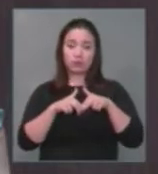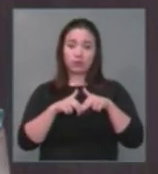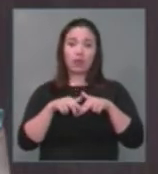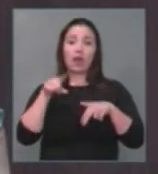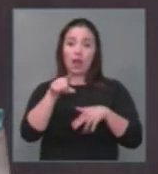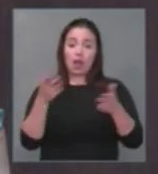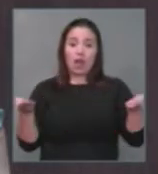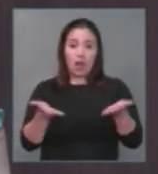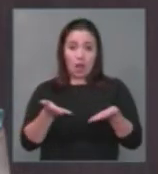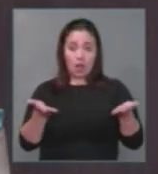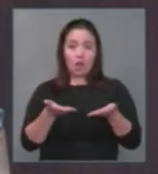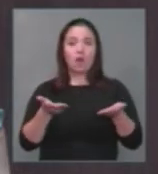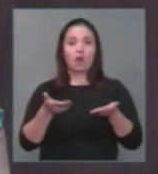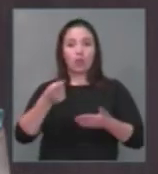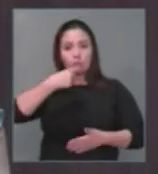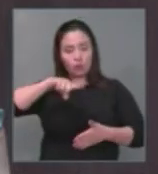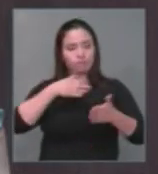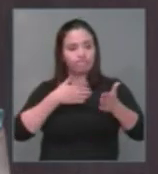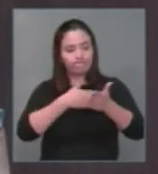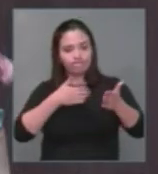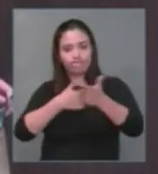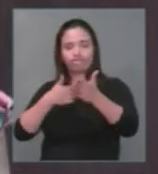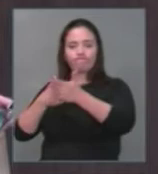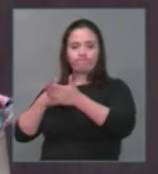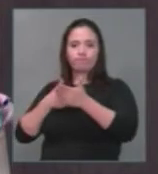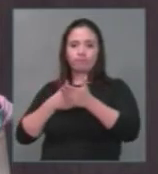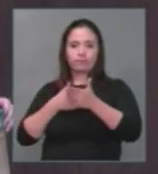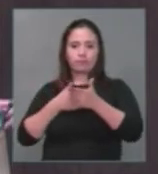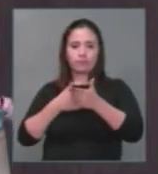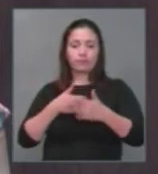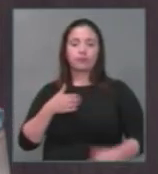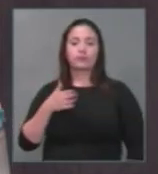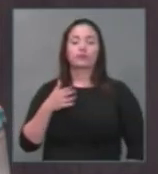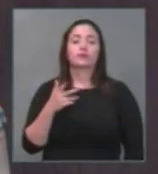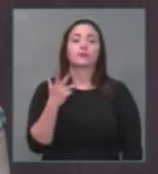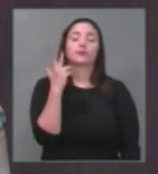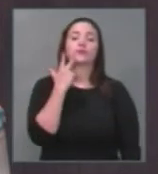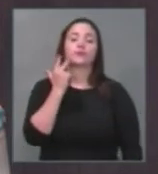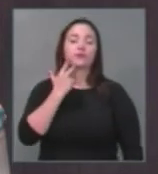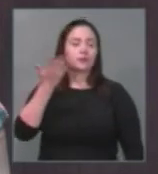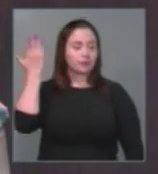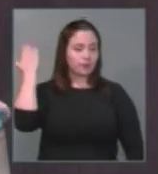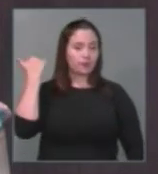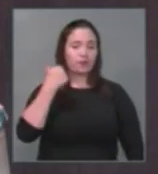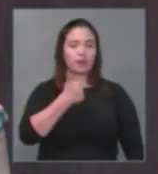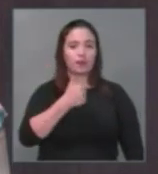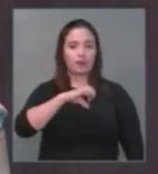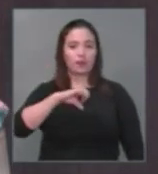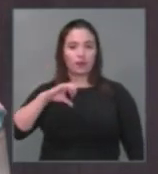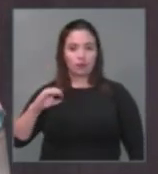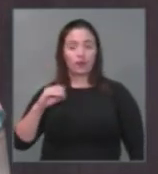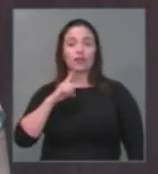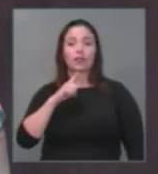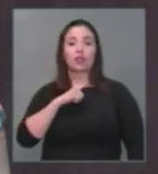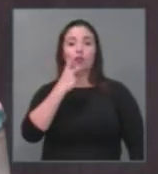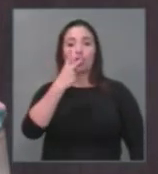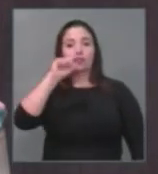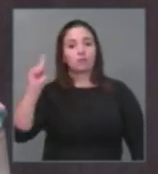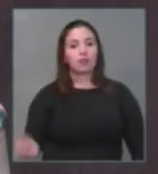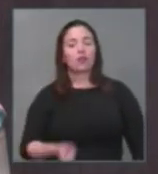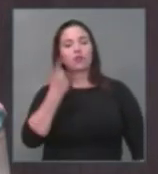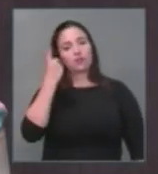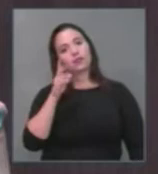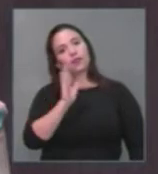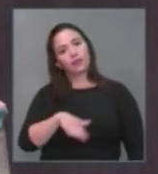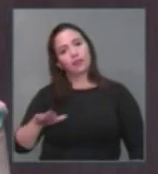desafio gigantesco. O Ceará tinha, na década de 90, 2 milhões de crianças em pobreza